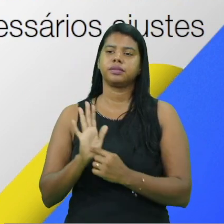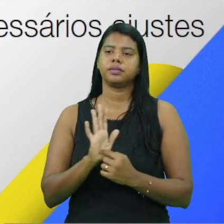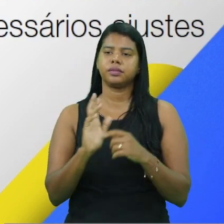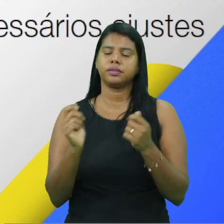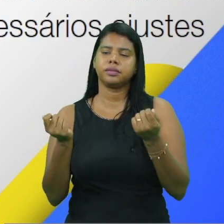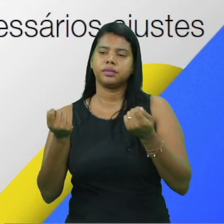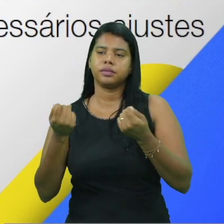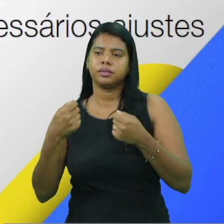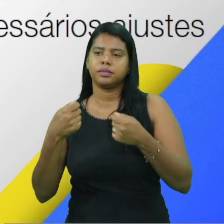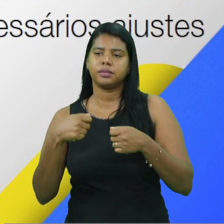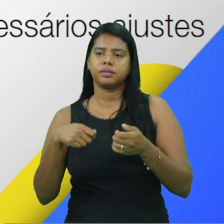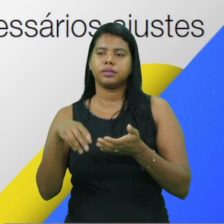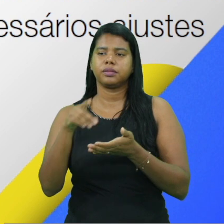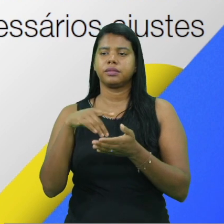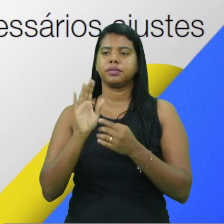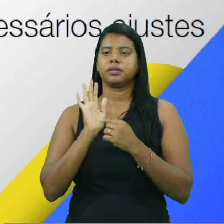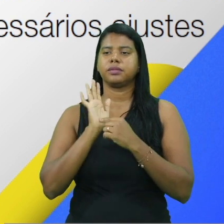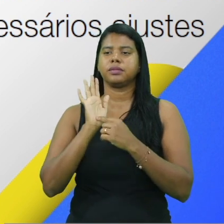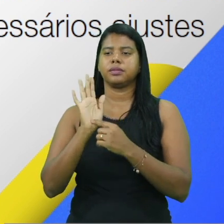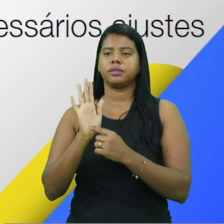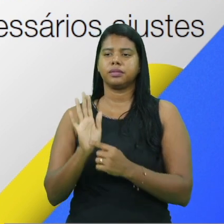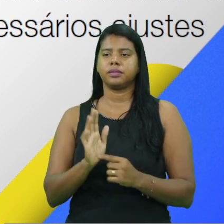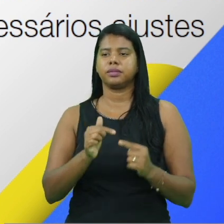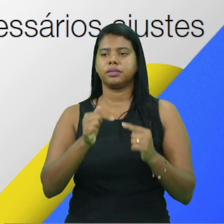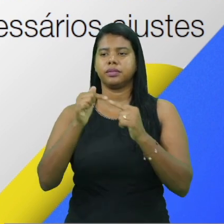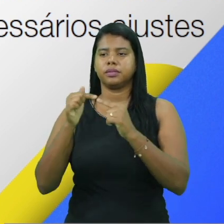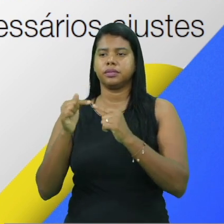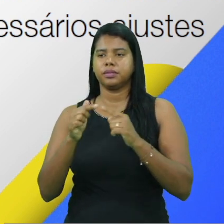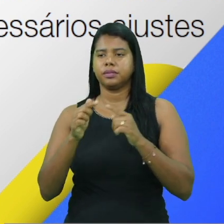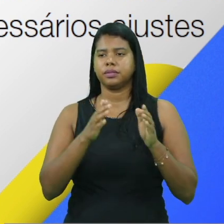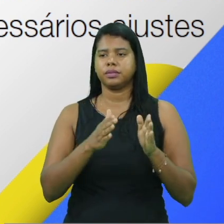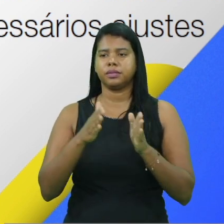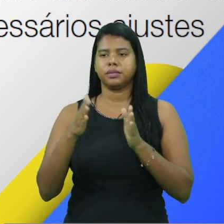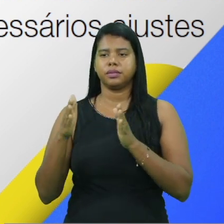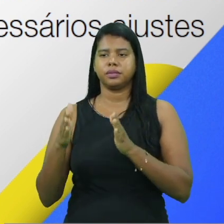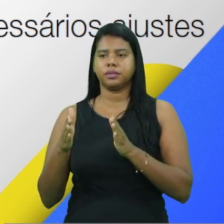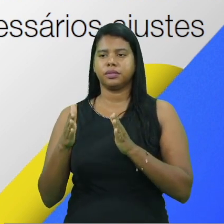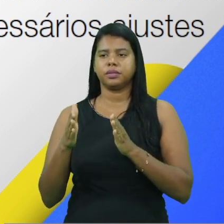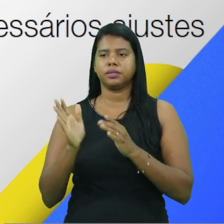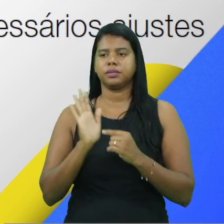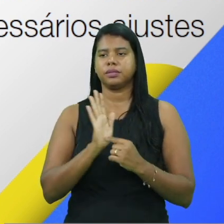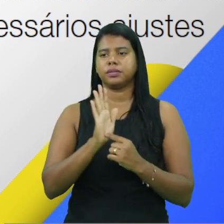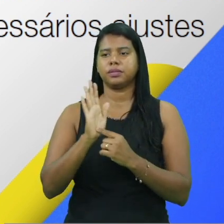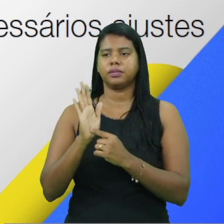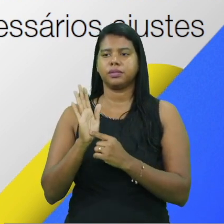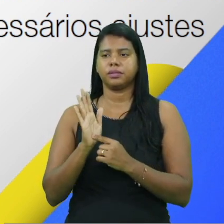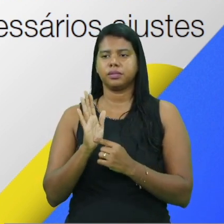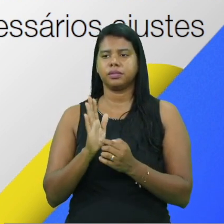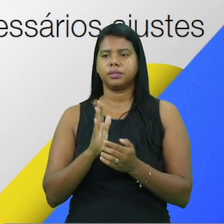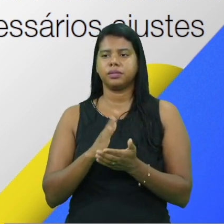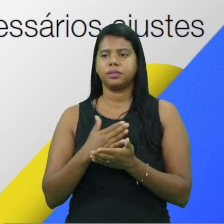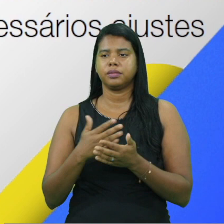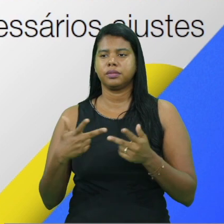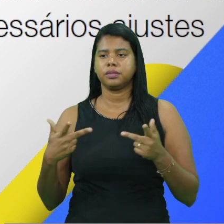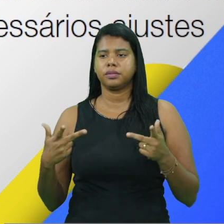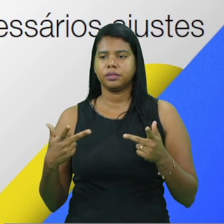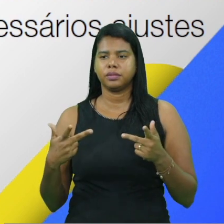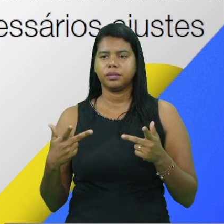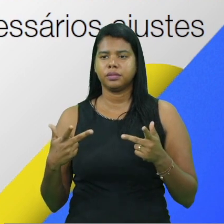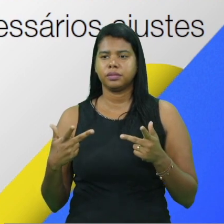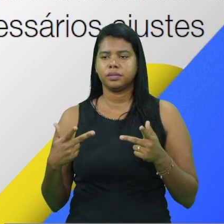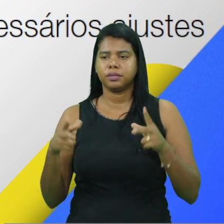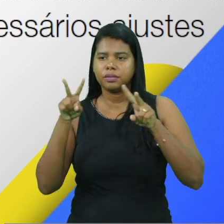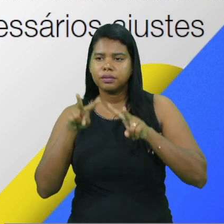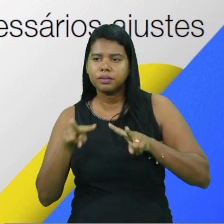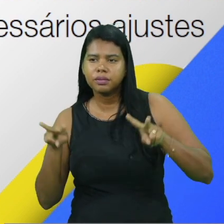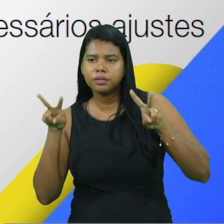desenhos distintos, as relações de espaço entre eles podem parecer desequilibradas em alguns casos. Para manter a unidade visual das